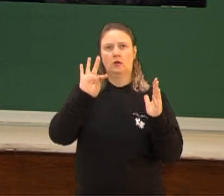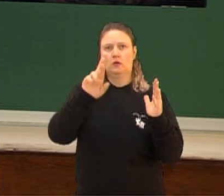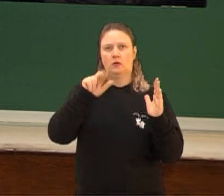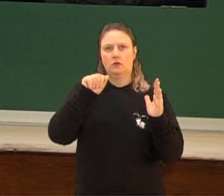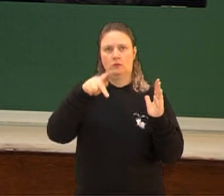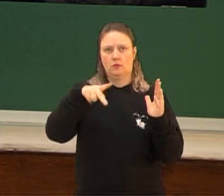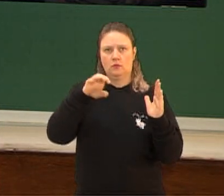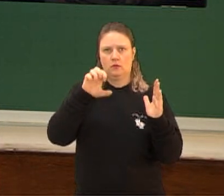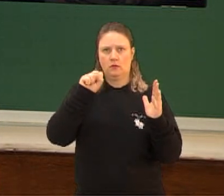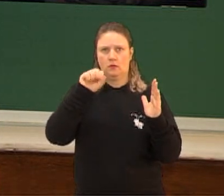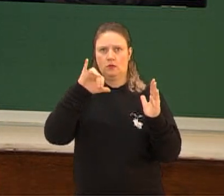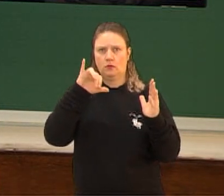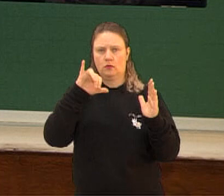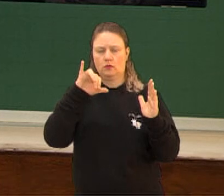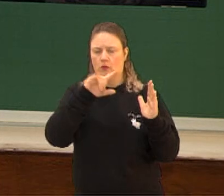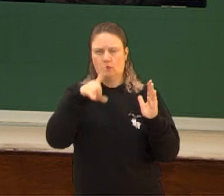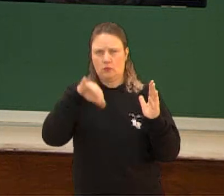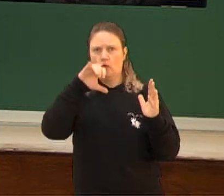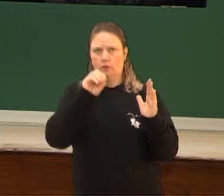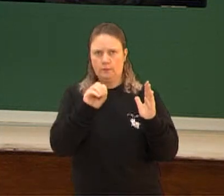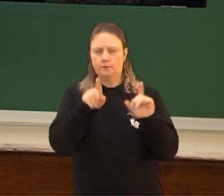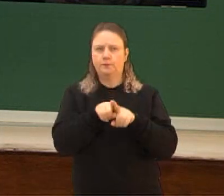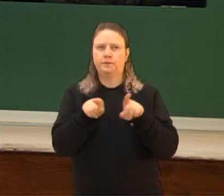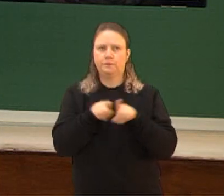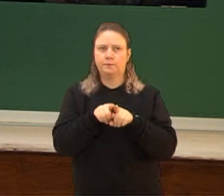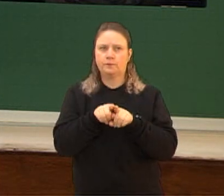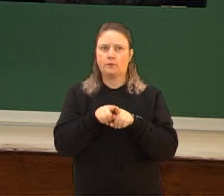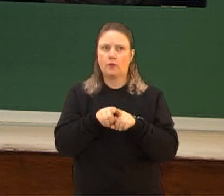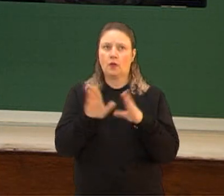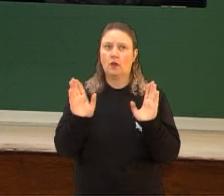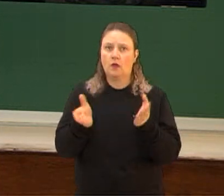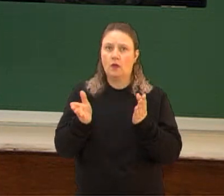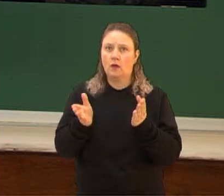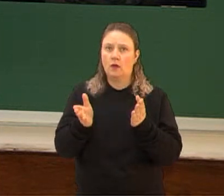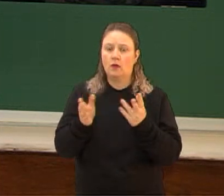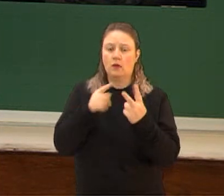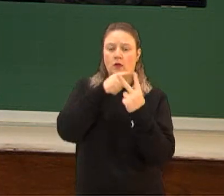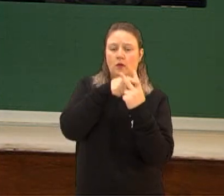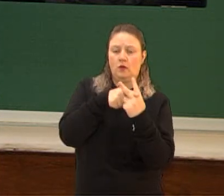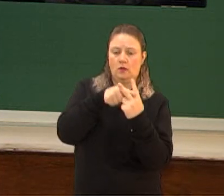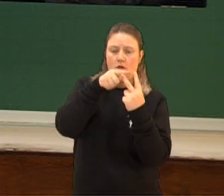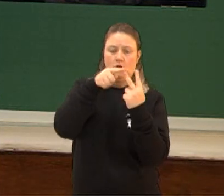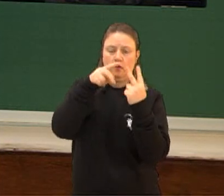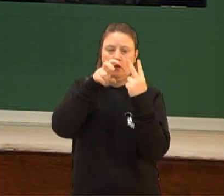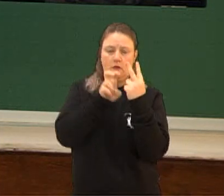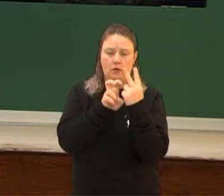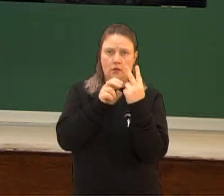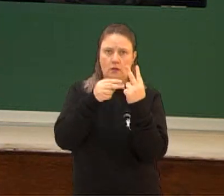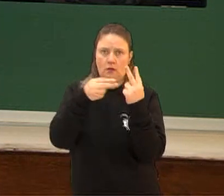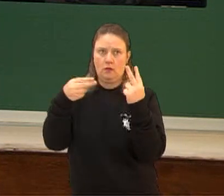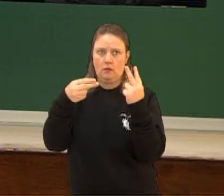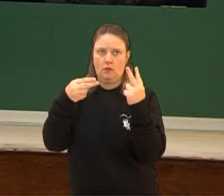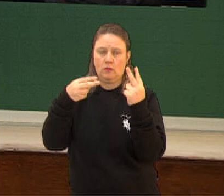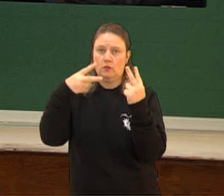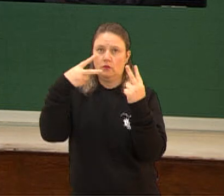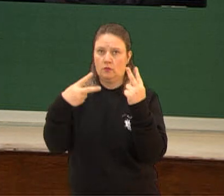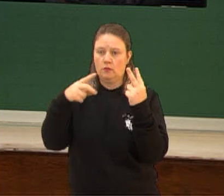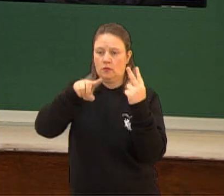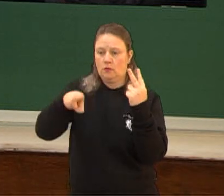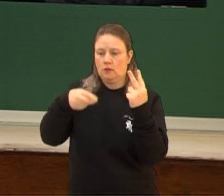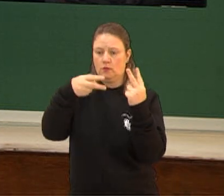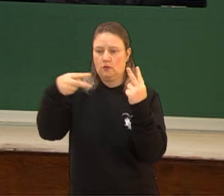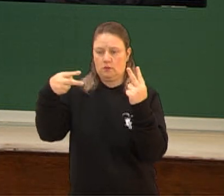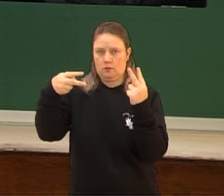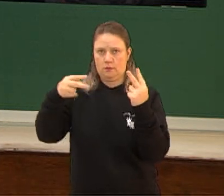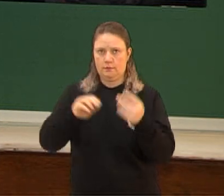uma informação dada aqui que provavelmente vamos usar. Dado raiz de 5 igual a 2,2. Aqui está te pedindo o seguinte, olha,